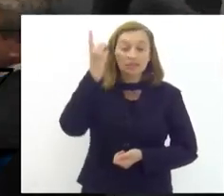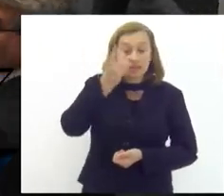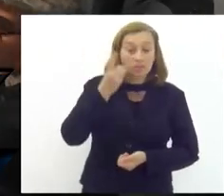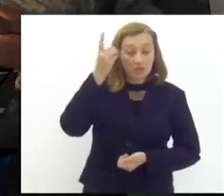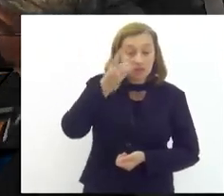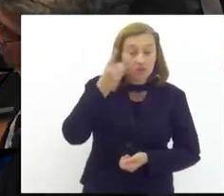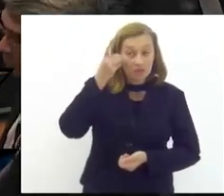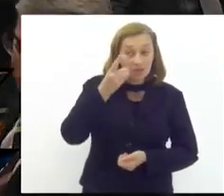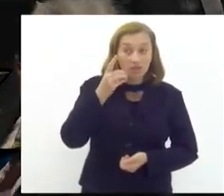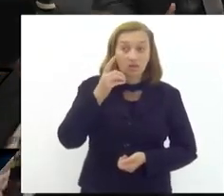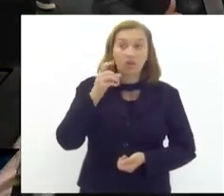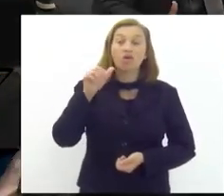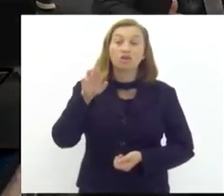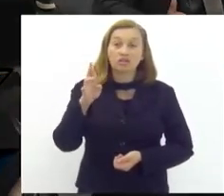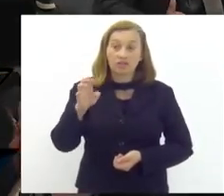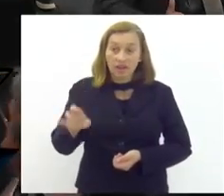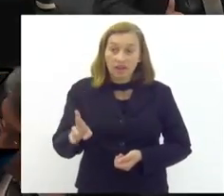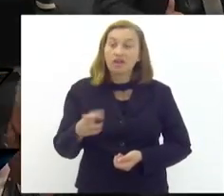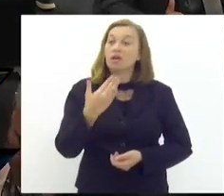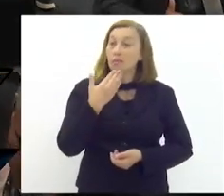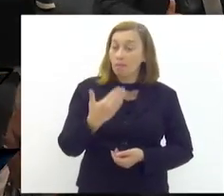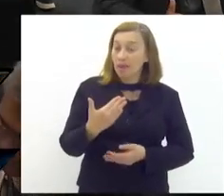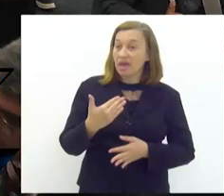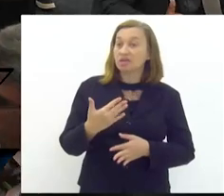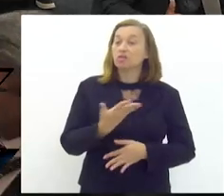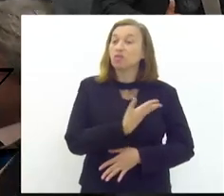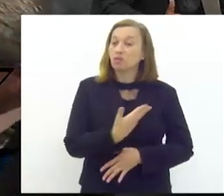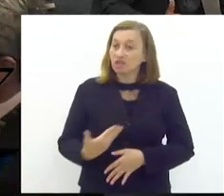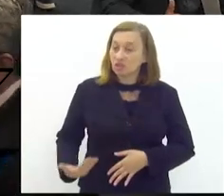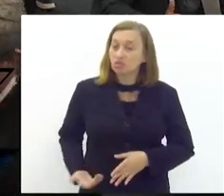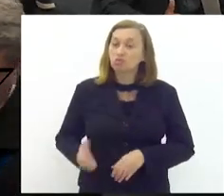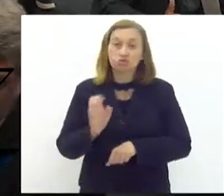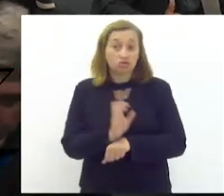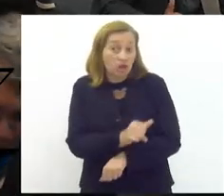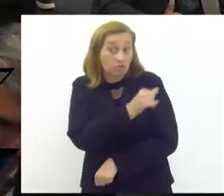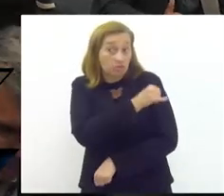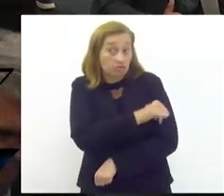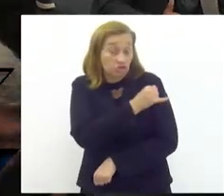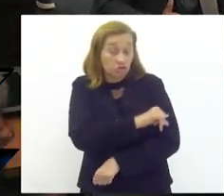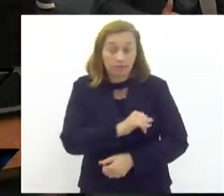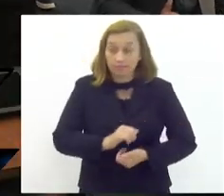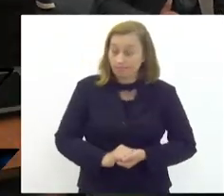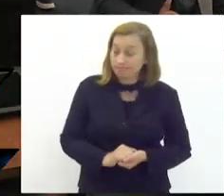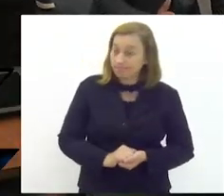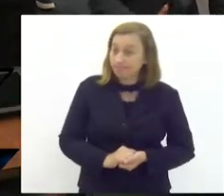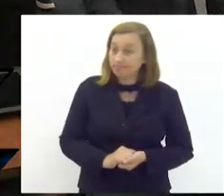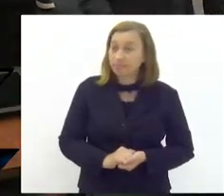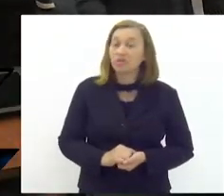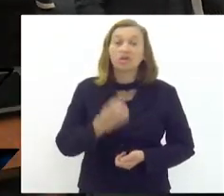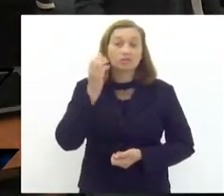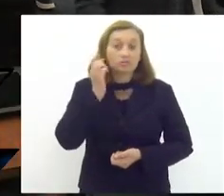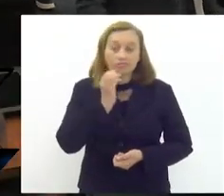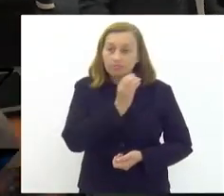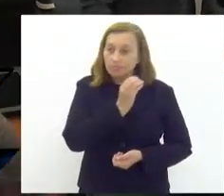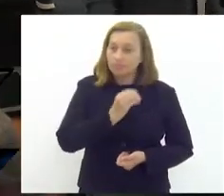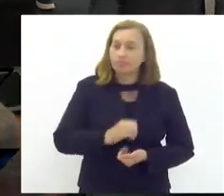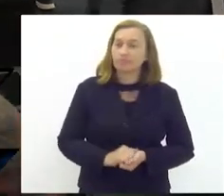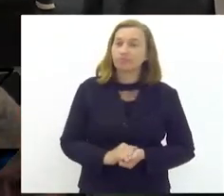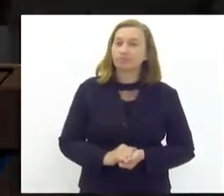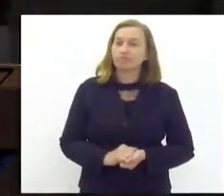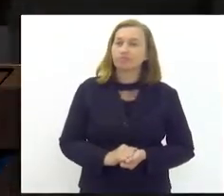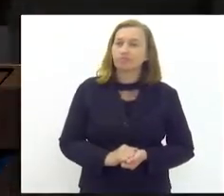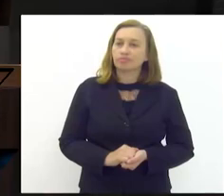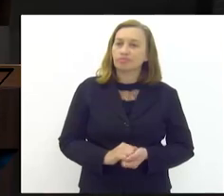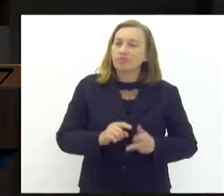Deputado Rosemberg Reis que solicita o Excelentíssimo Senhor governador do Estado do Rio de Janeiro senhor Cláudio Castro a